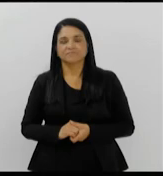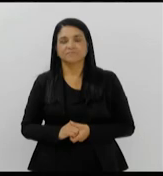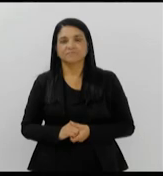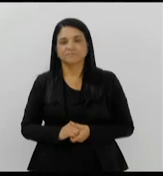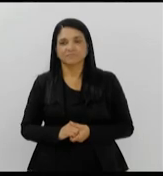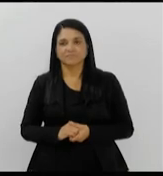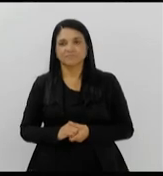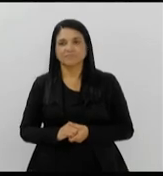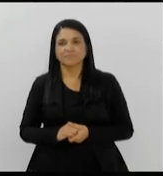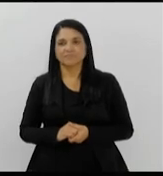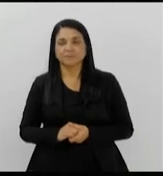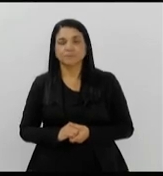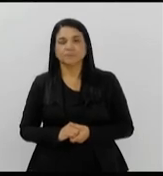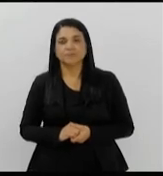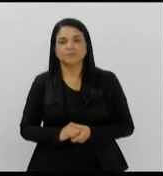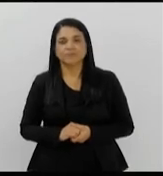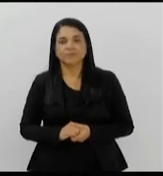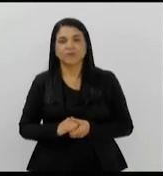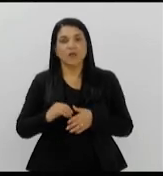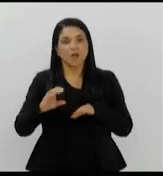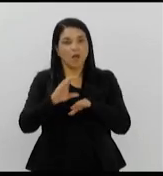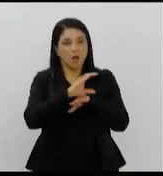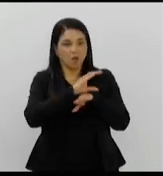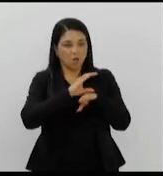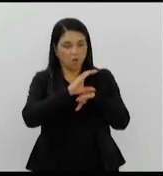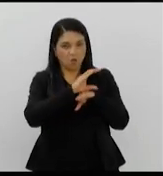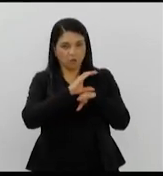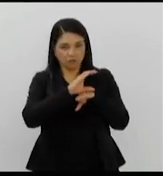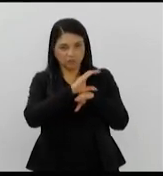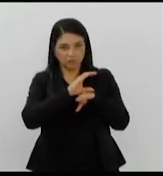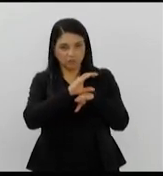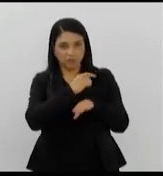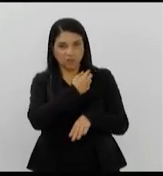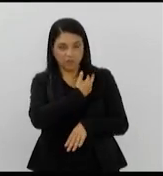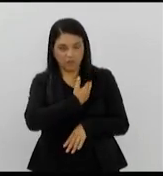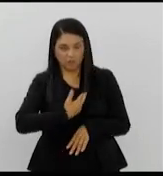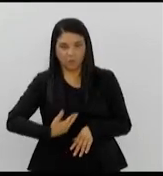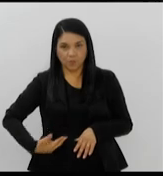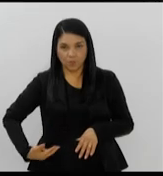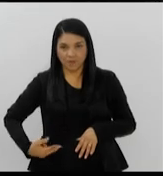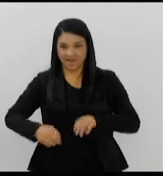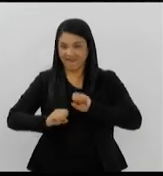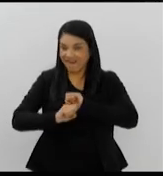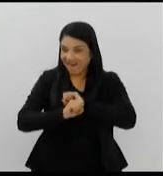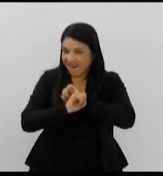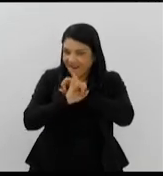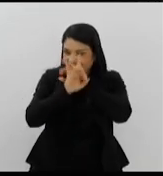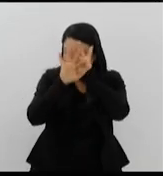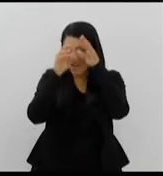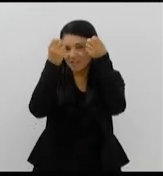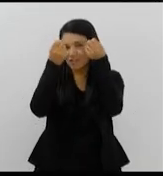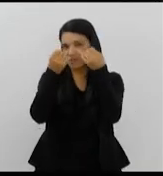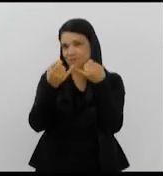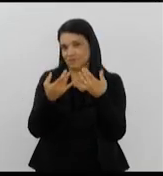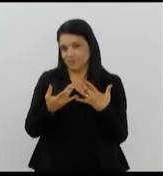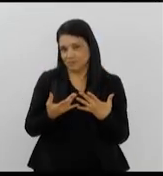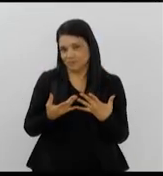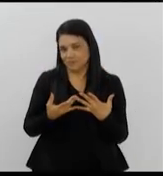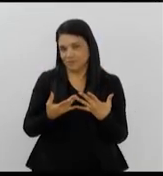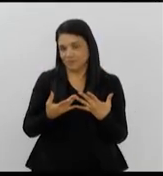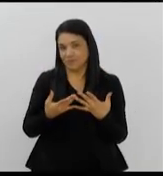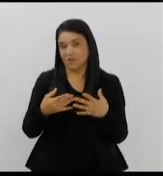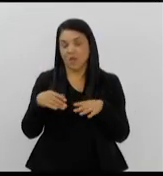A Constituição da nossa República, ela é muito clara. E a Constituição